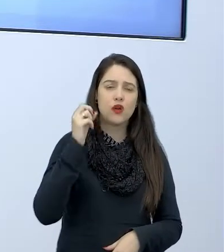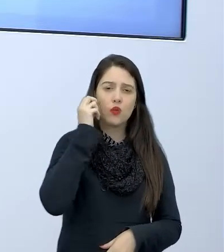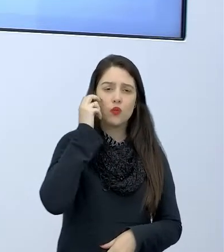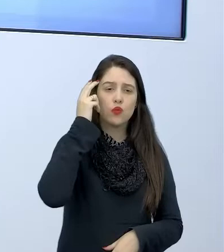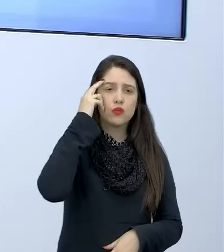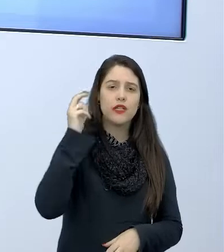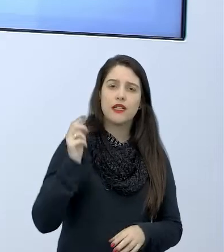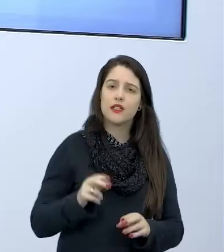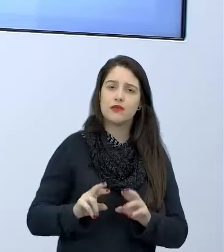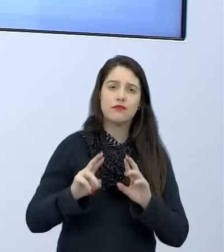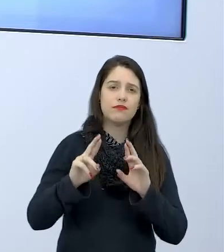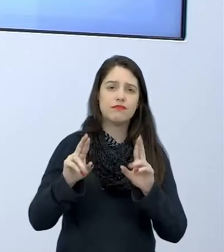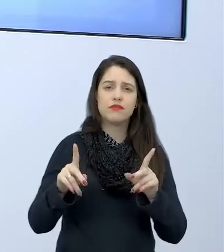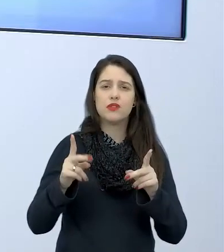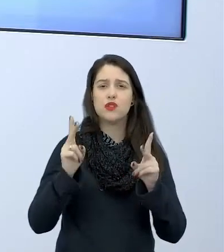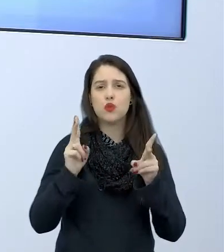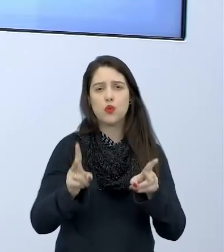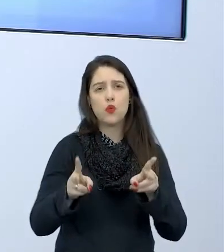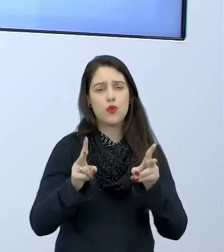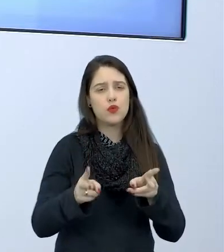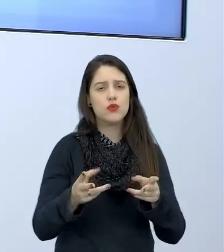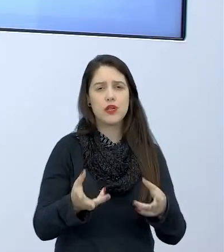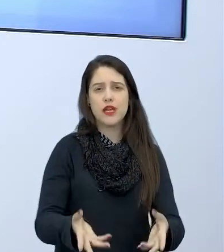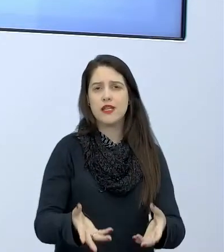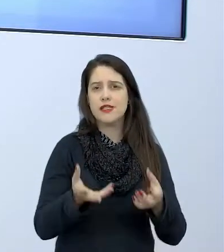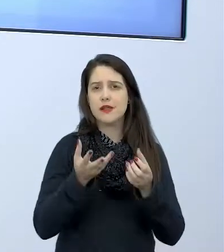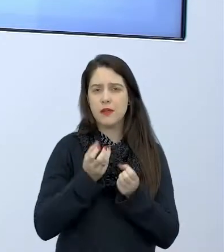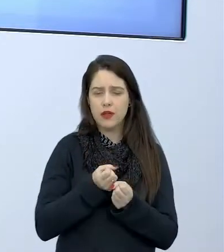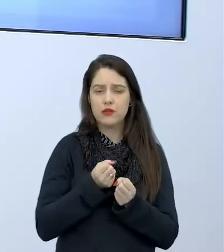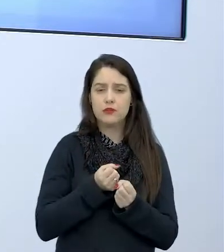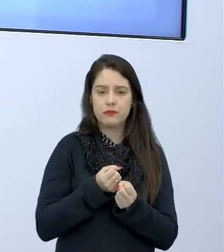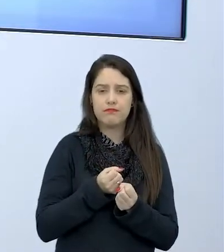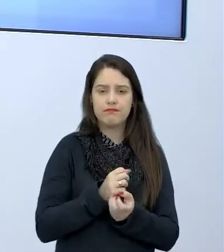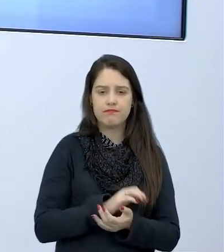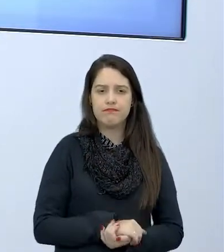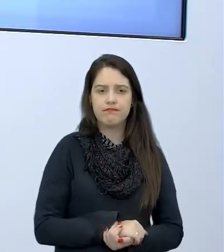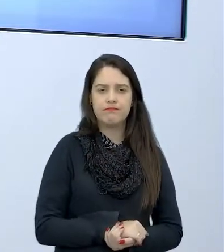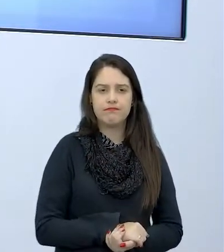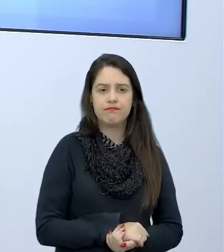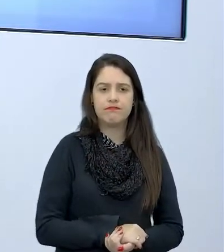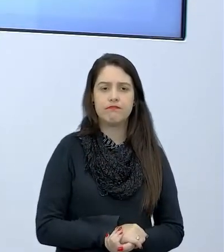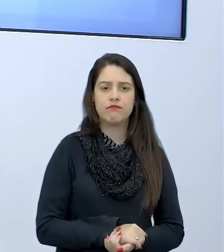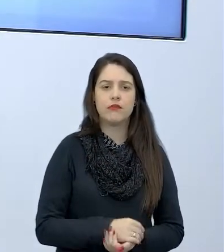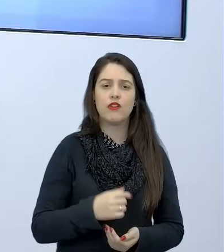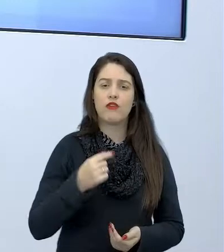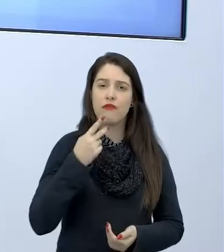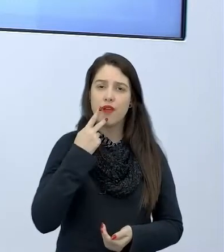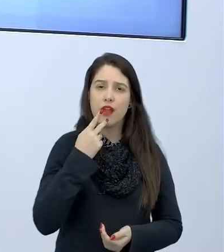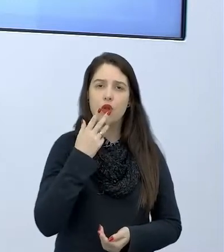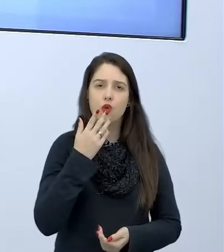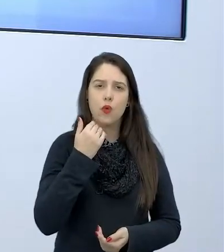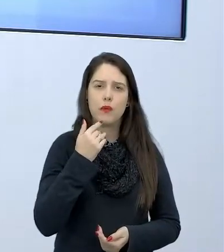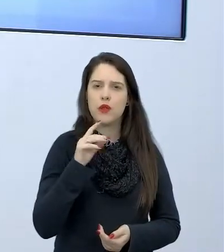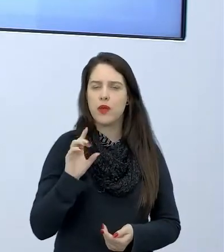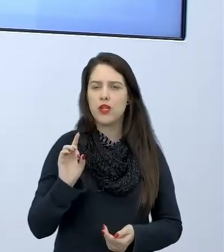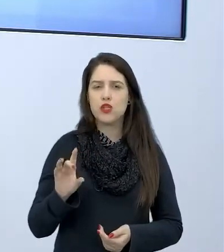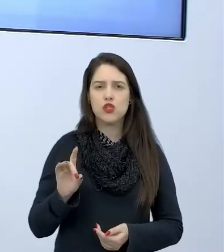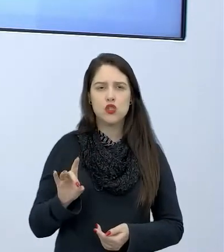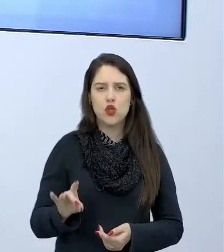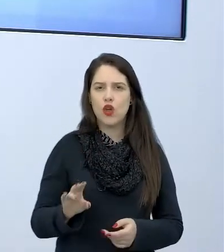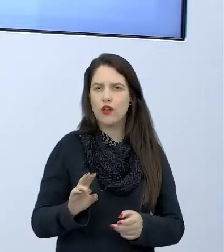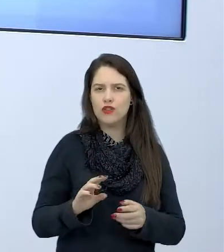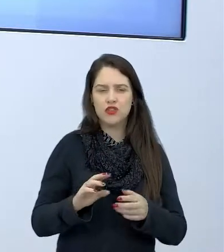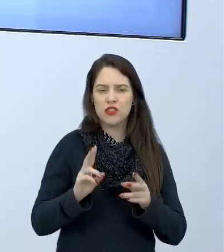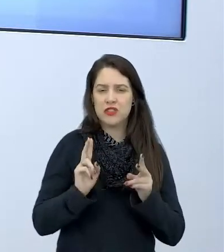faz com que muitos continuem se percebendo quanto sírios. Então a comida não é só uma forma de